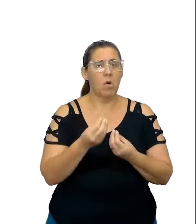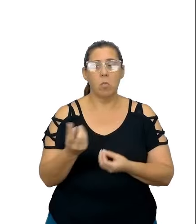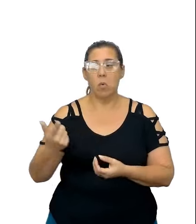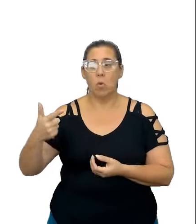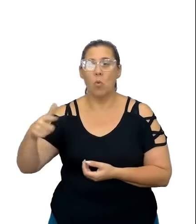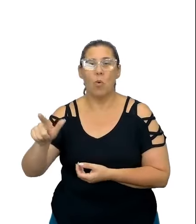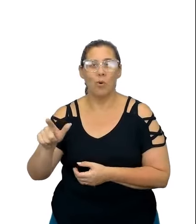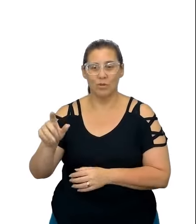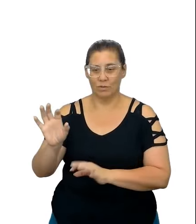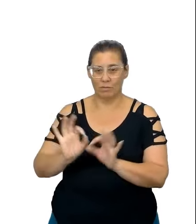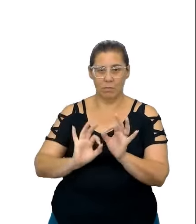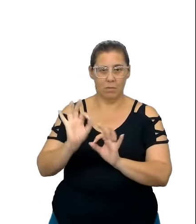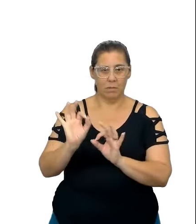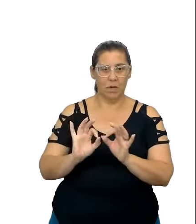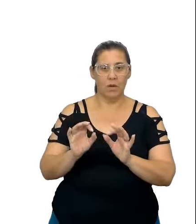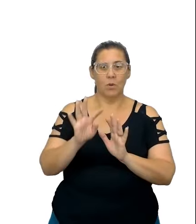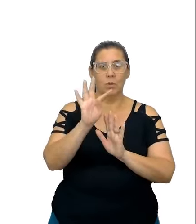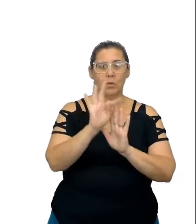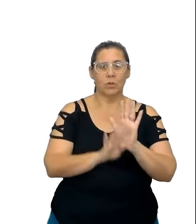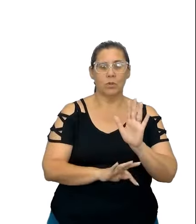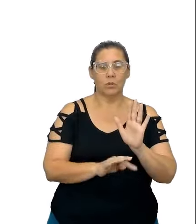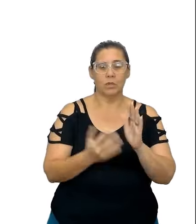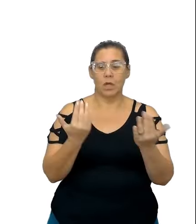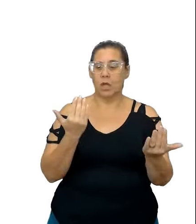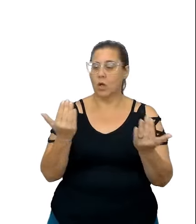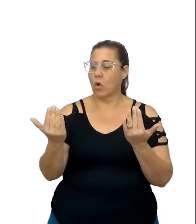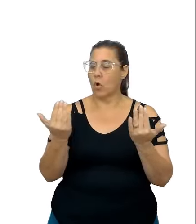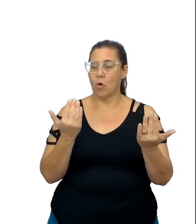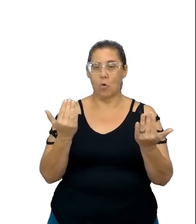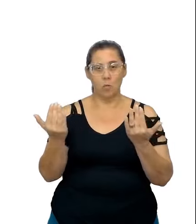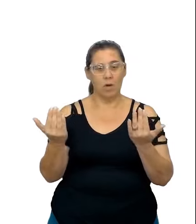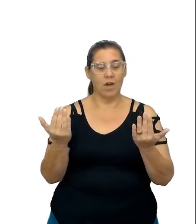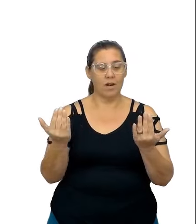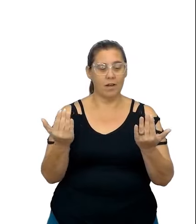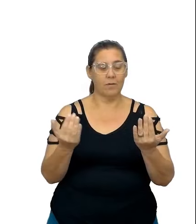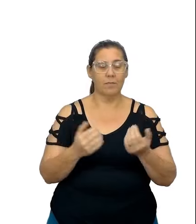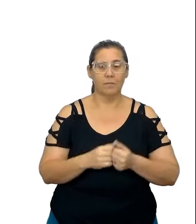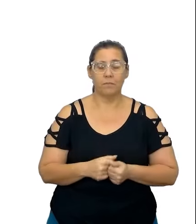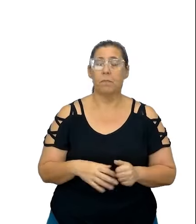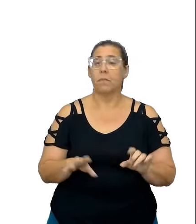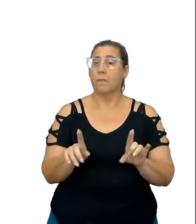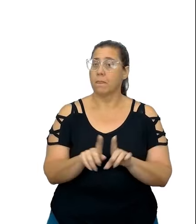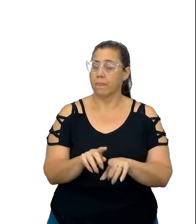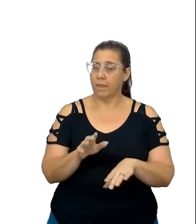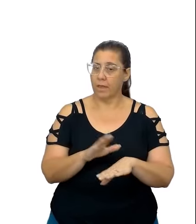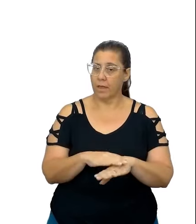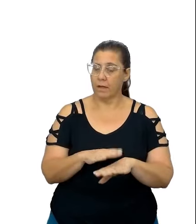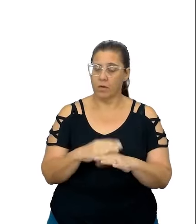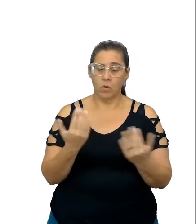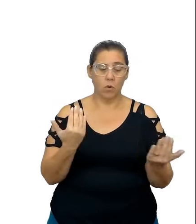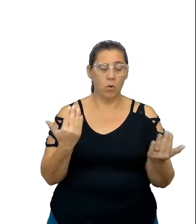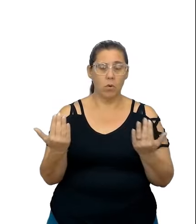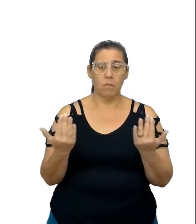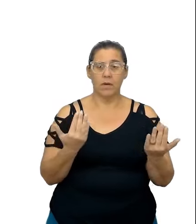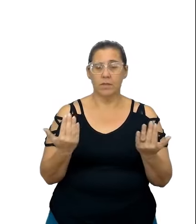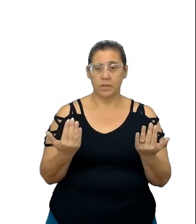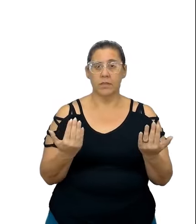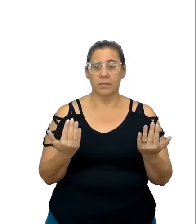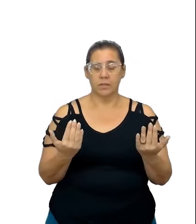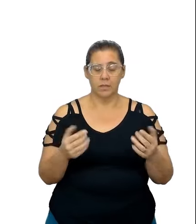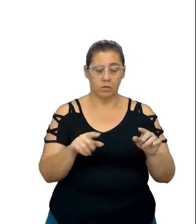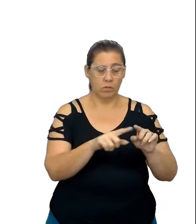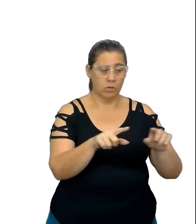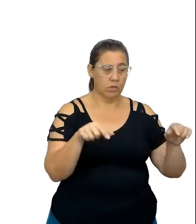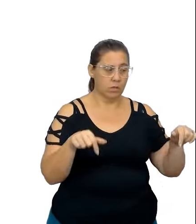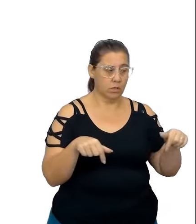outro construiu o texto e comparar com o seu modo de construção e também fazer uma comparação da produção da